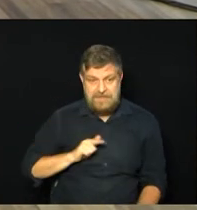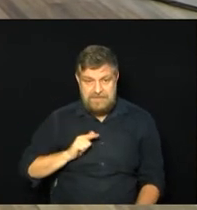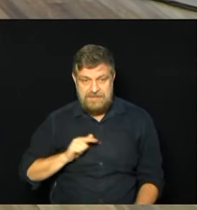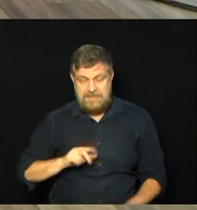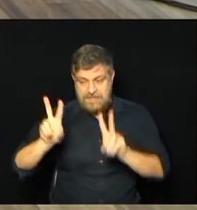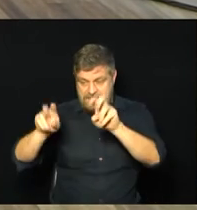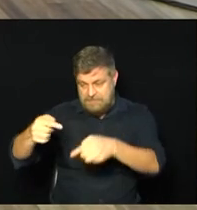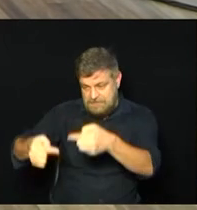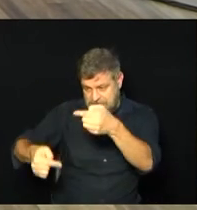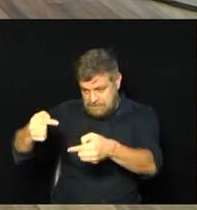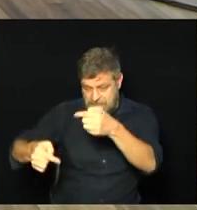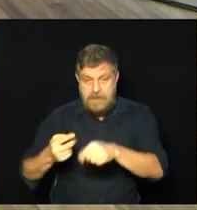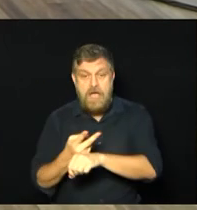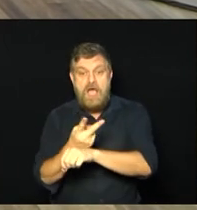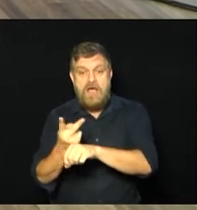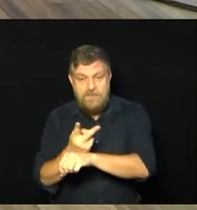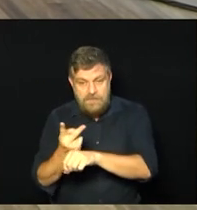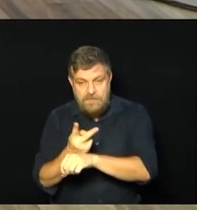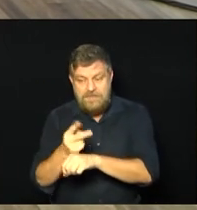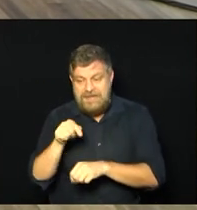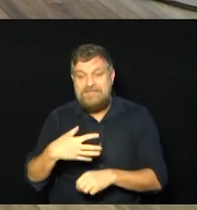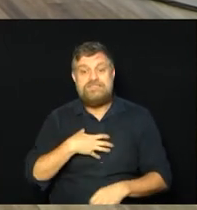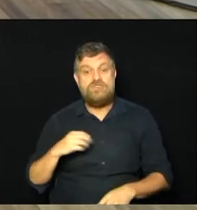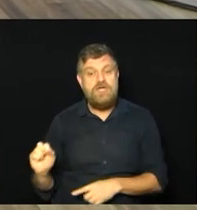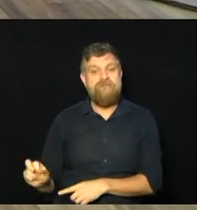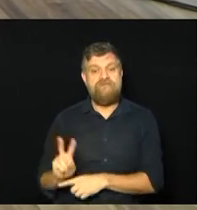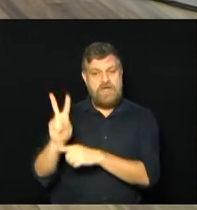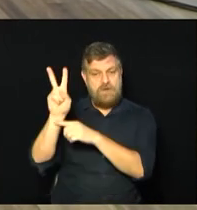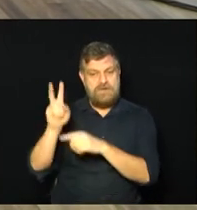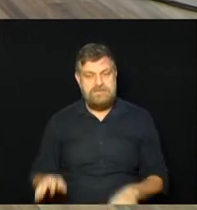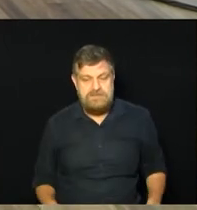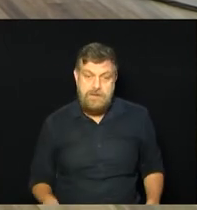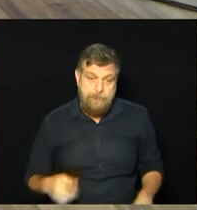sendo discutido, é procurar alguém que valorize algo que é natural.